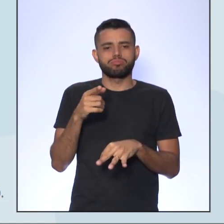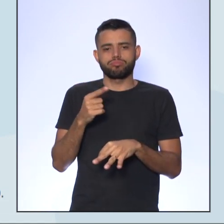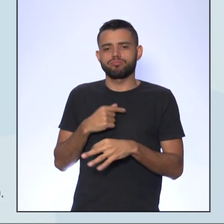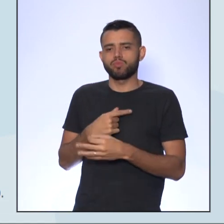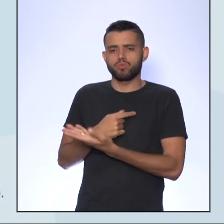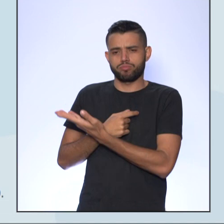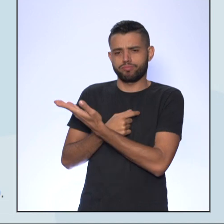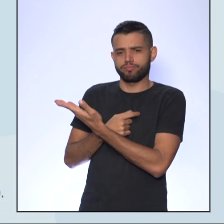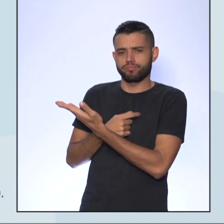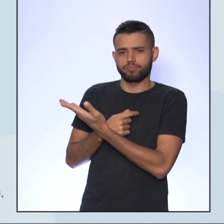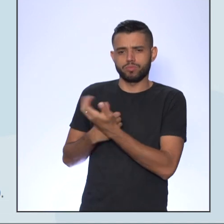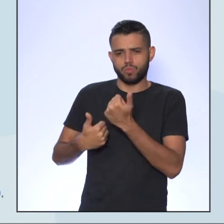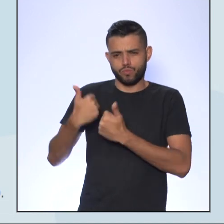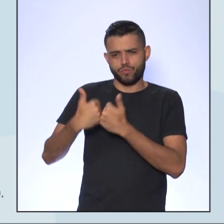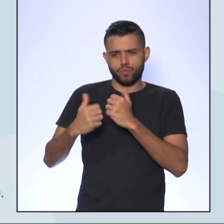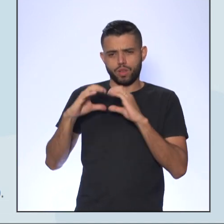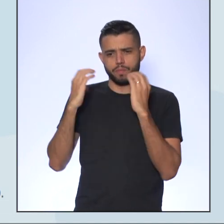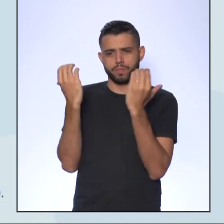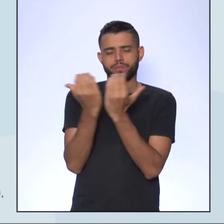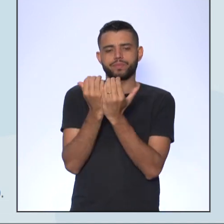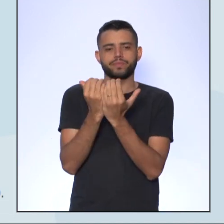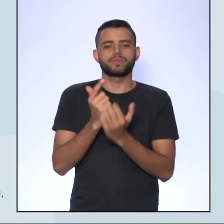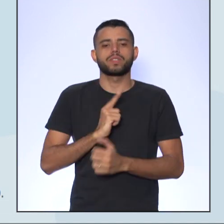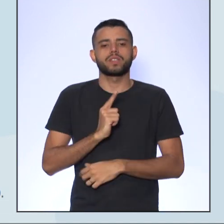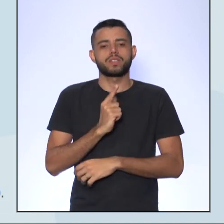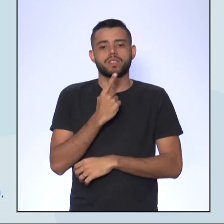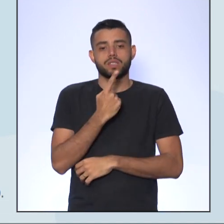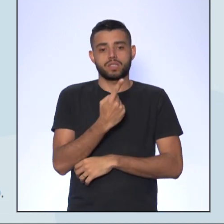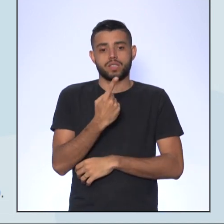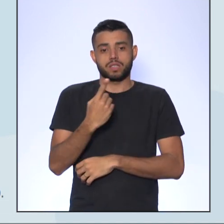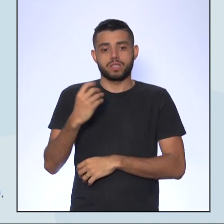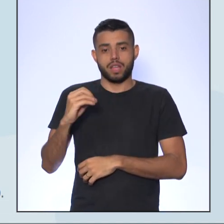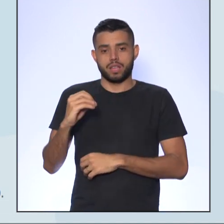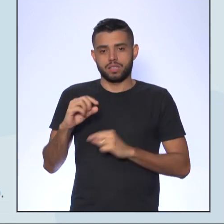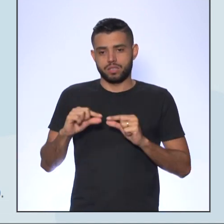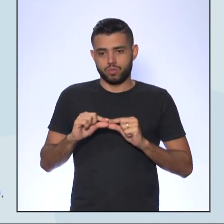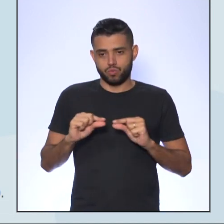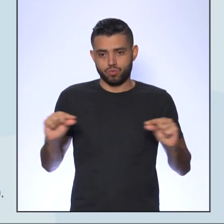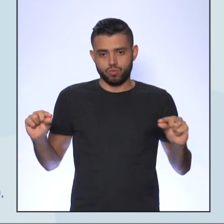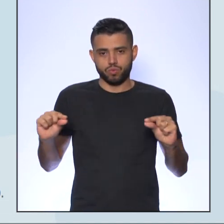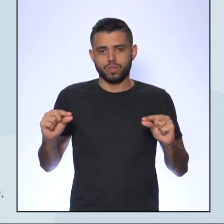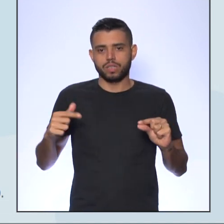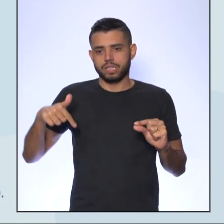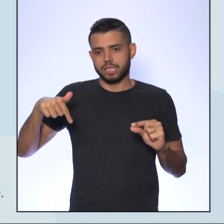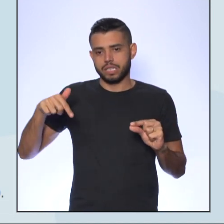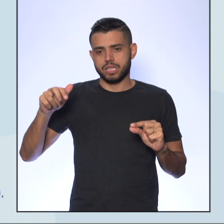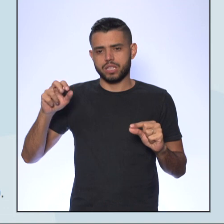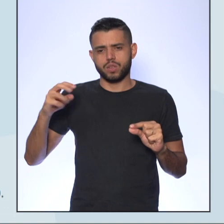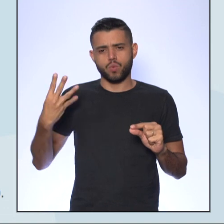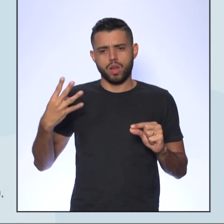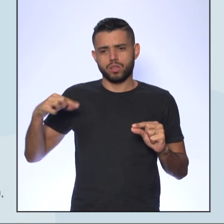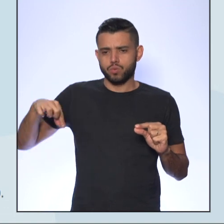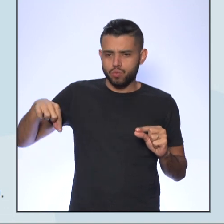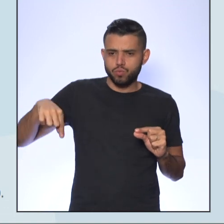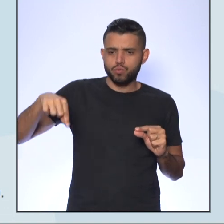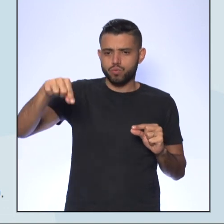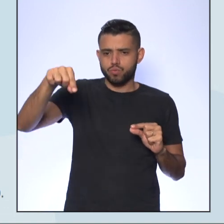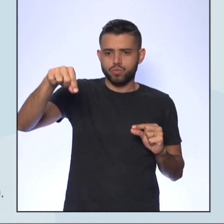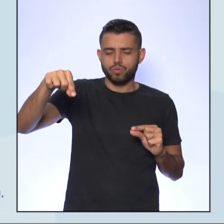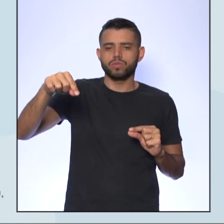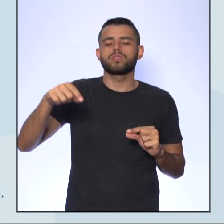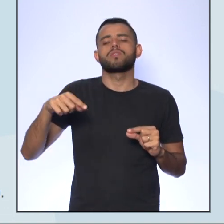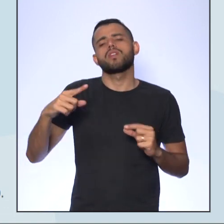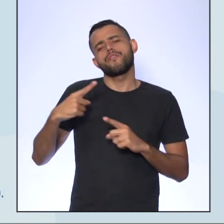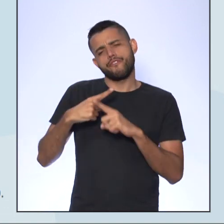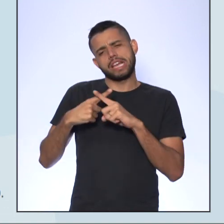campo. Então, são 110 por 74, então eu faço uma multiplicação. 110